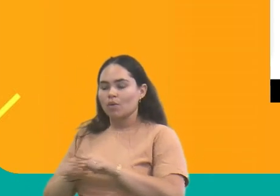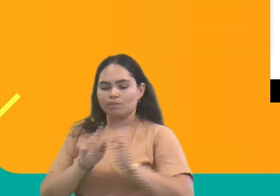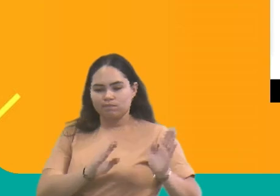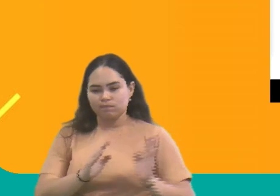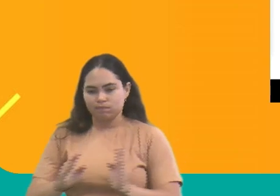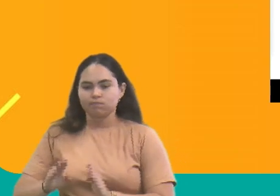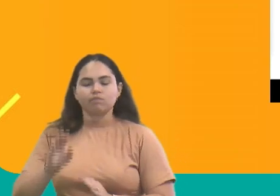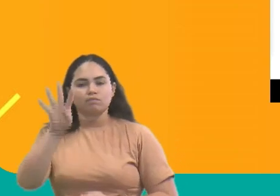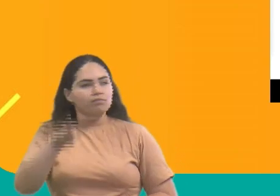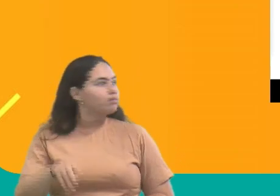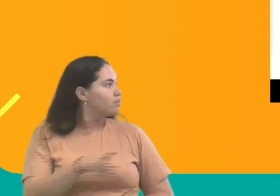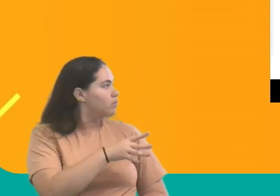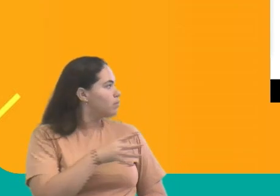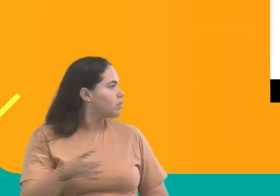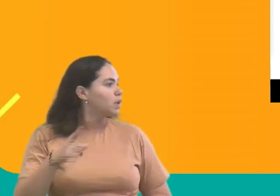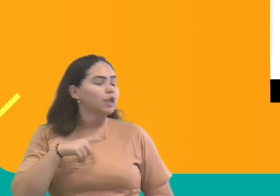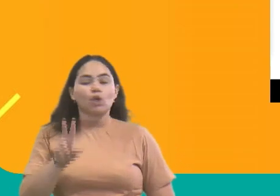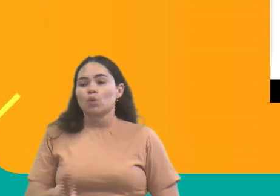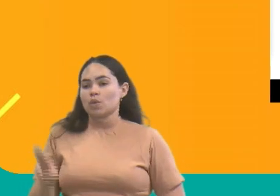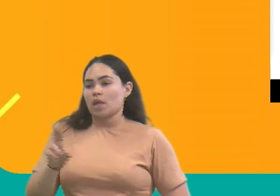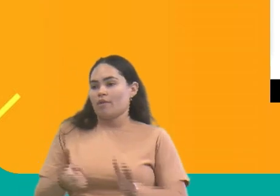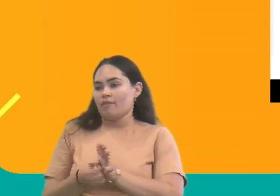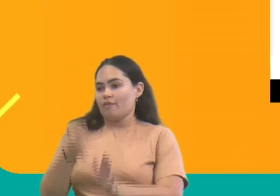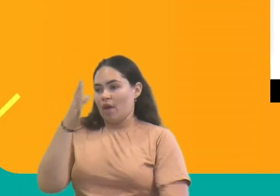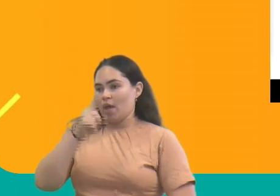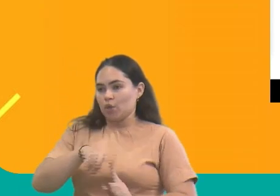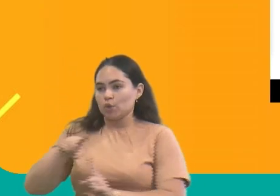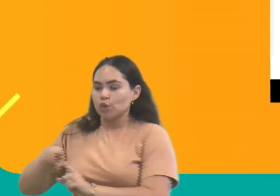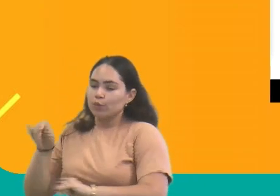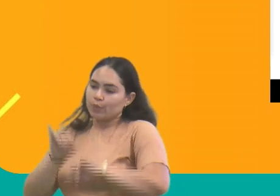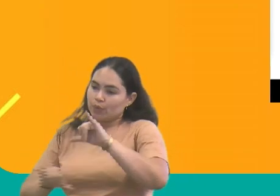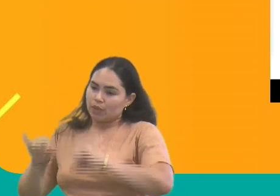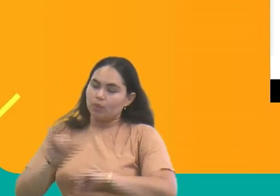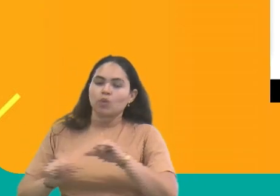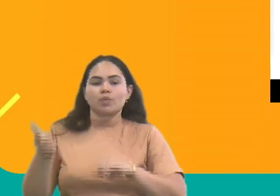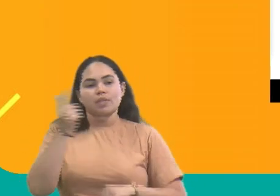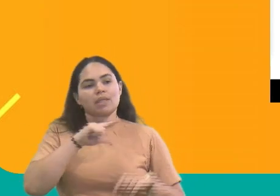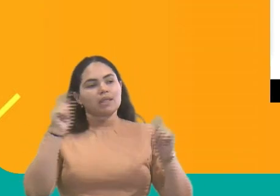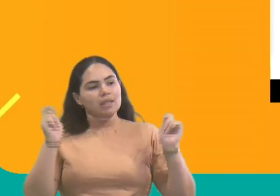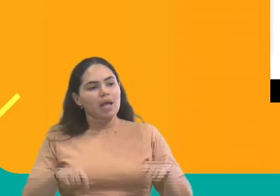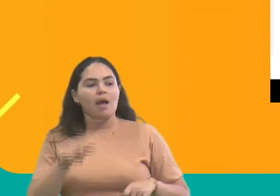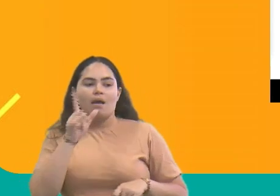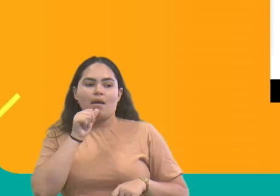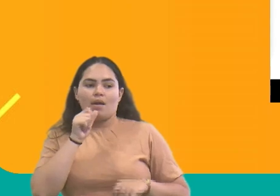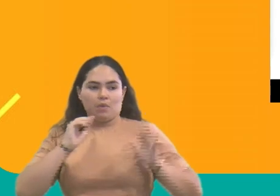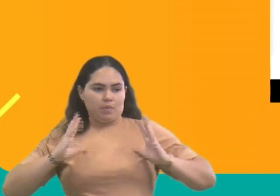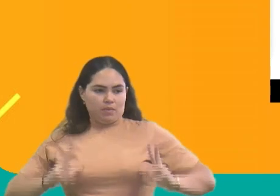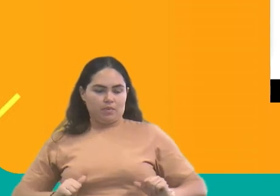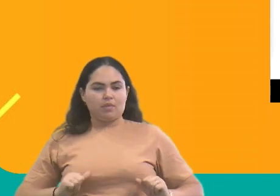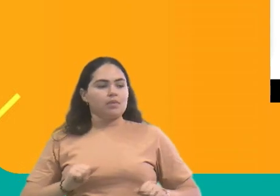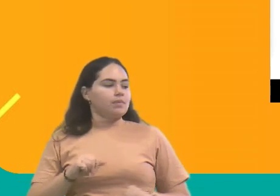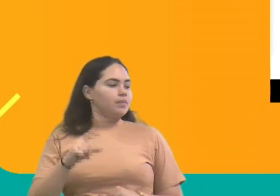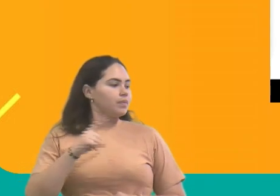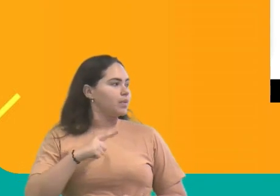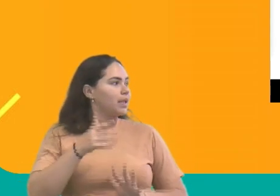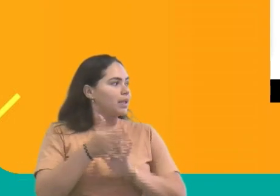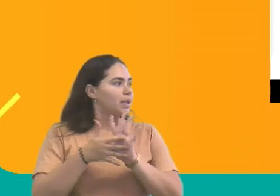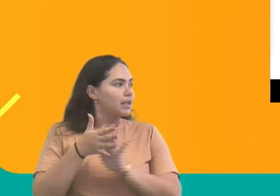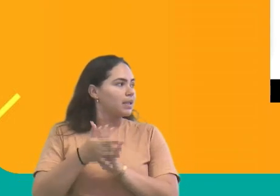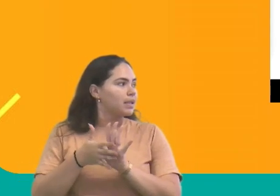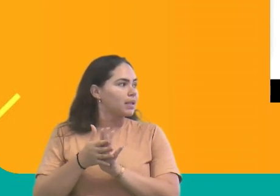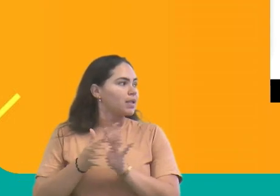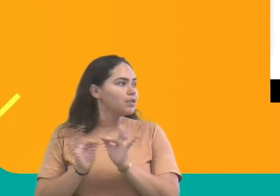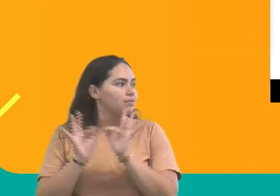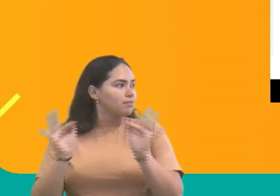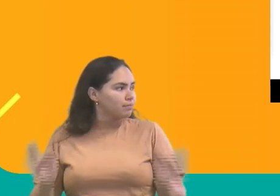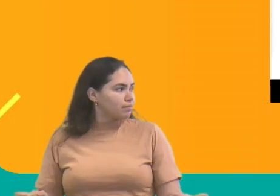ETA, em que são usados diversos reagentes químicos para obtenção de água potável. Texto bem no nível lenda